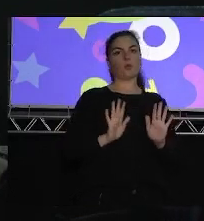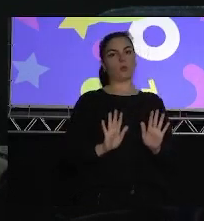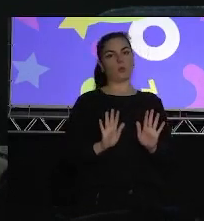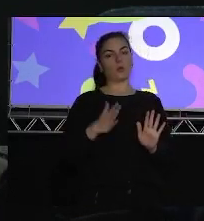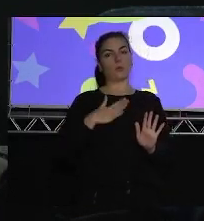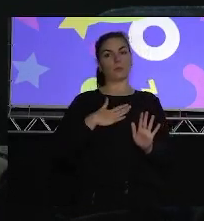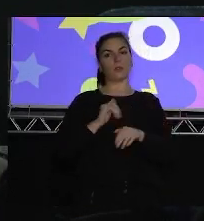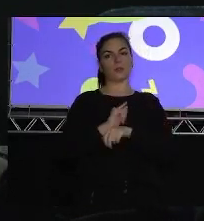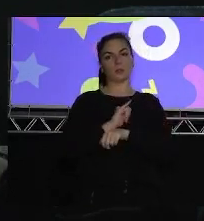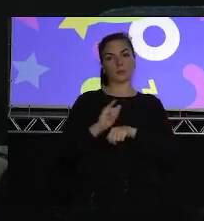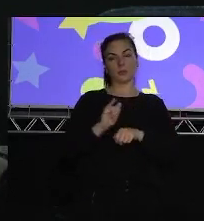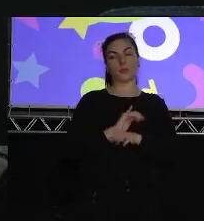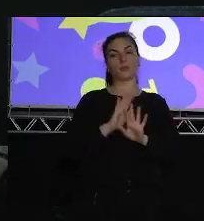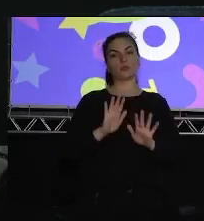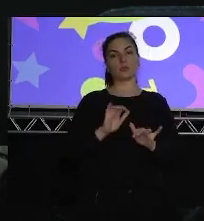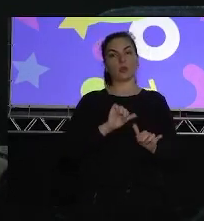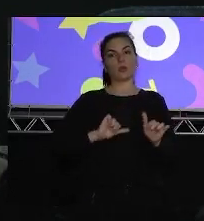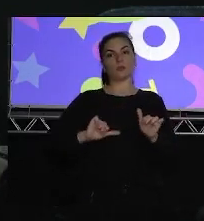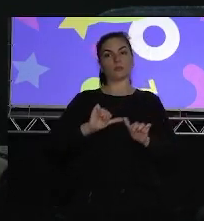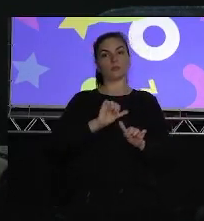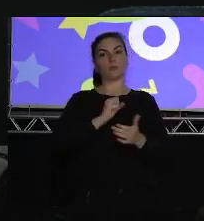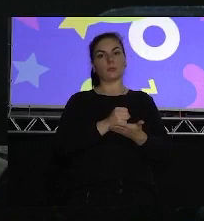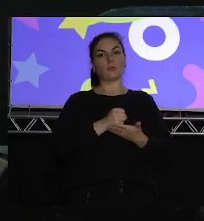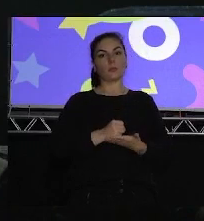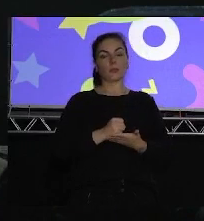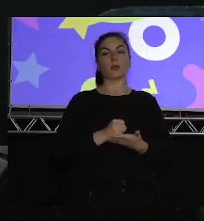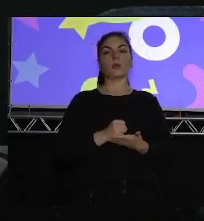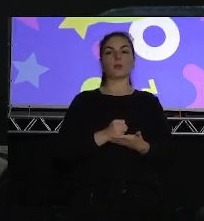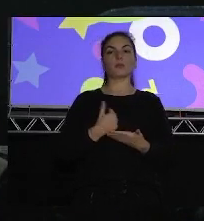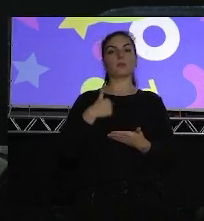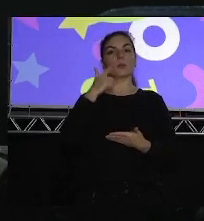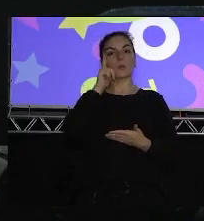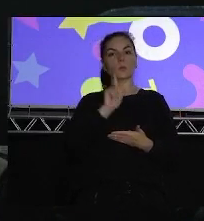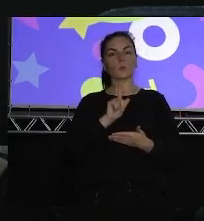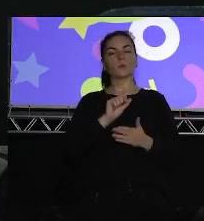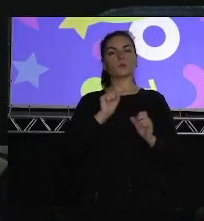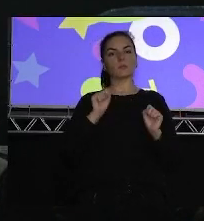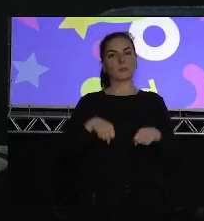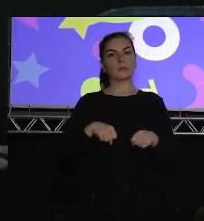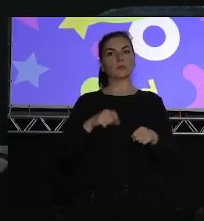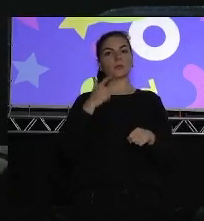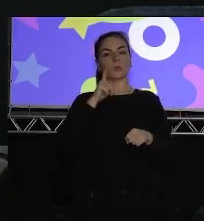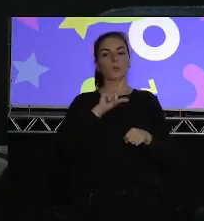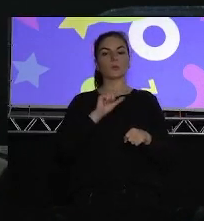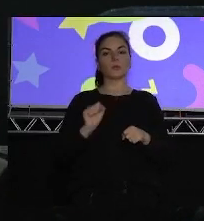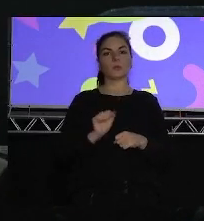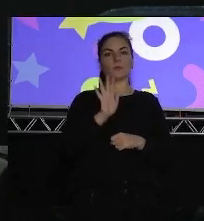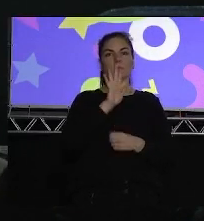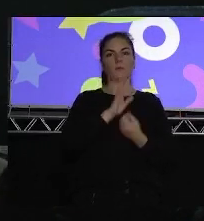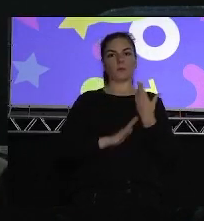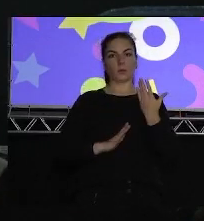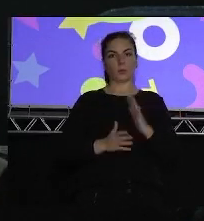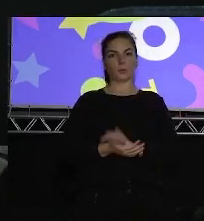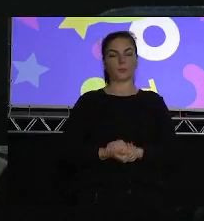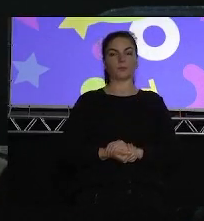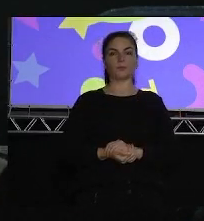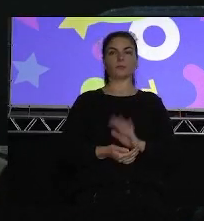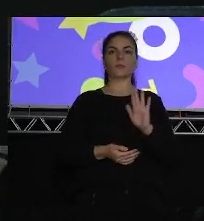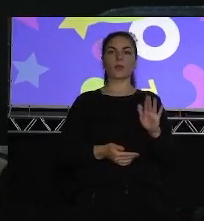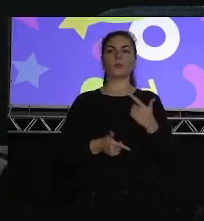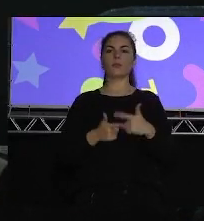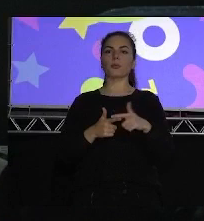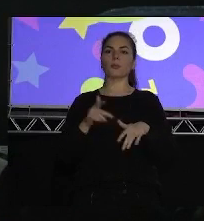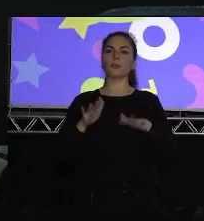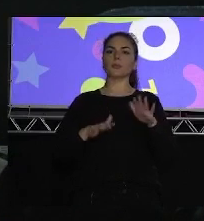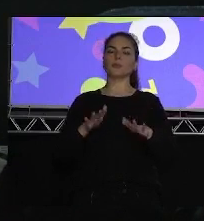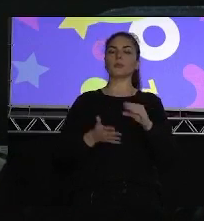a minha estratégia me ampara a eu, de fato, poder gerar esse valor. Né? O problema todo de muitos